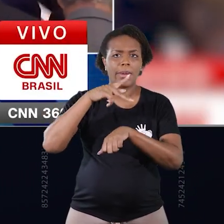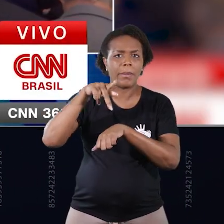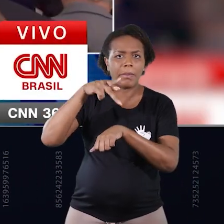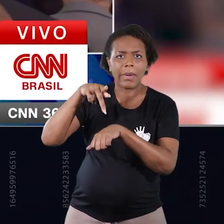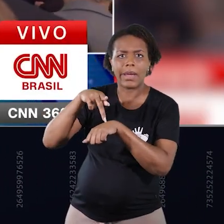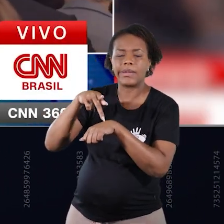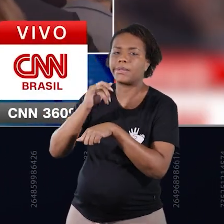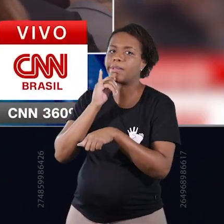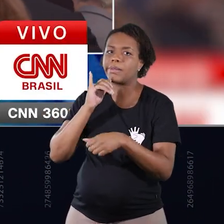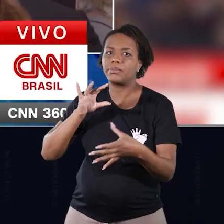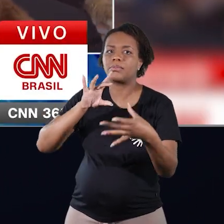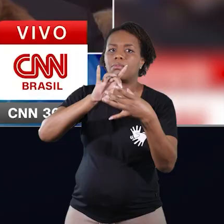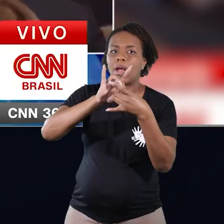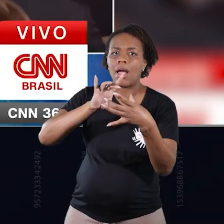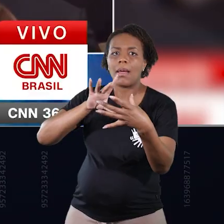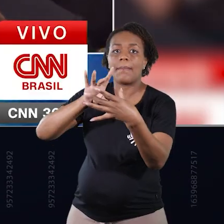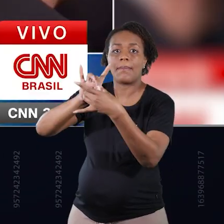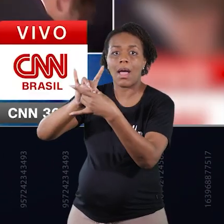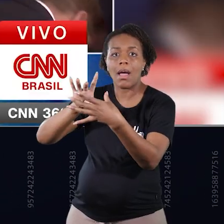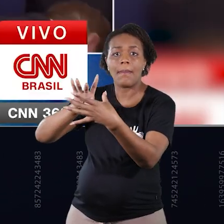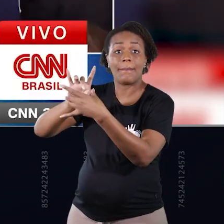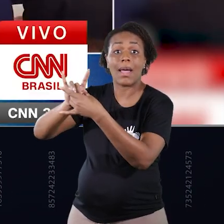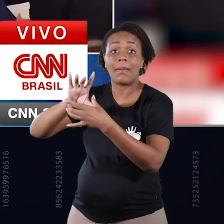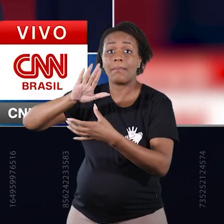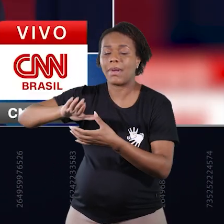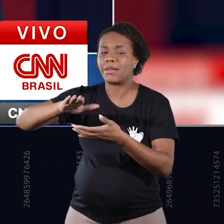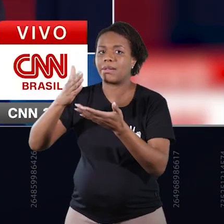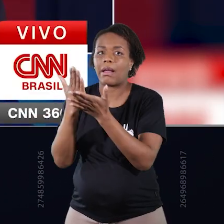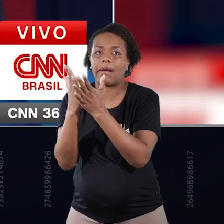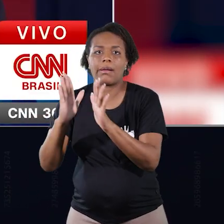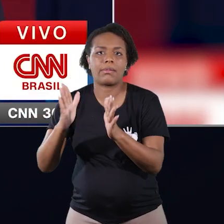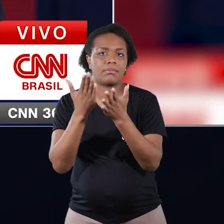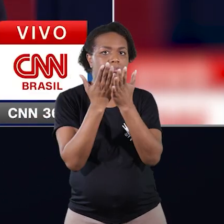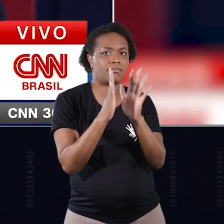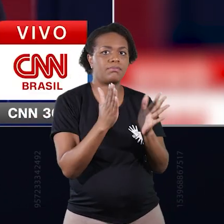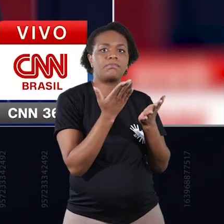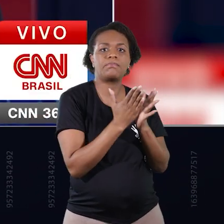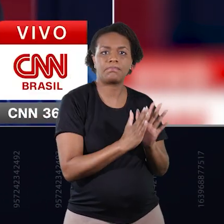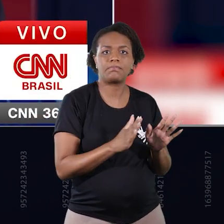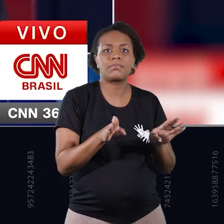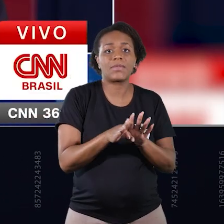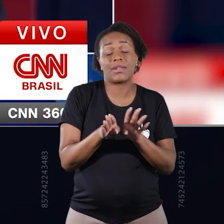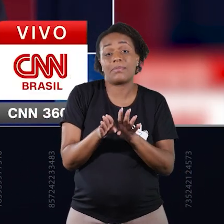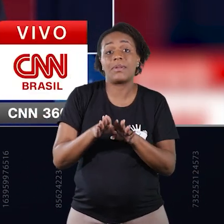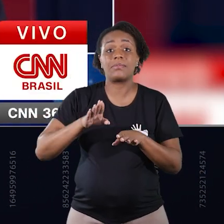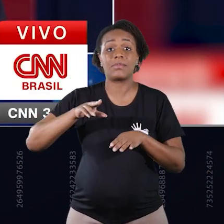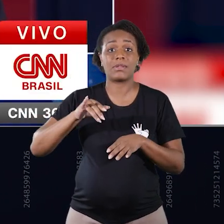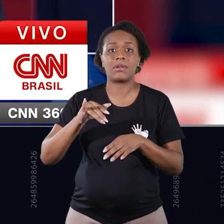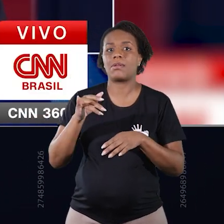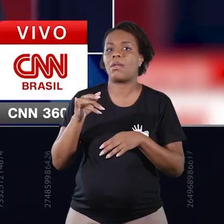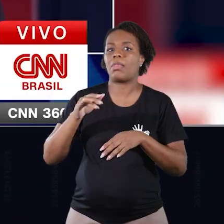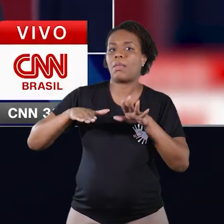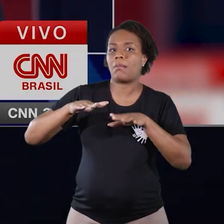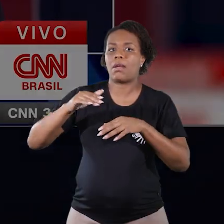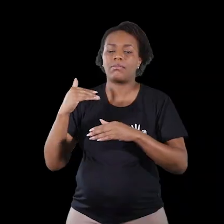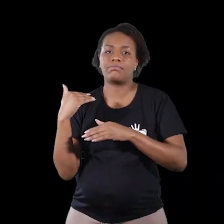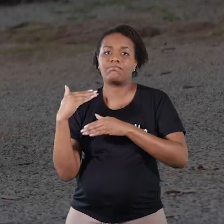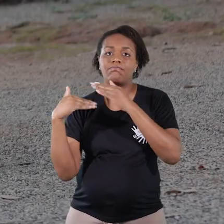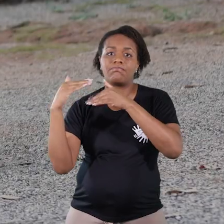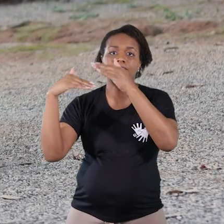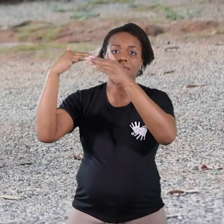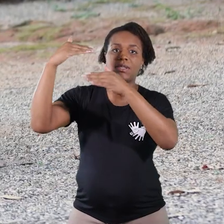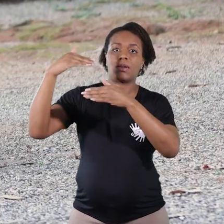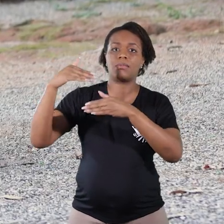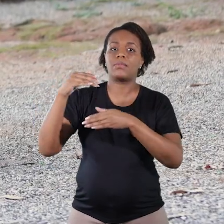quando os países estão desfazendo pactos, estão rasgando tratados e estão, ao invés de